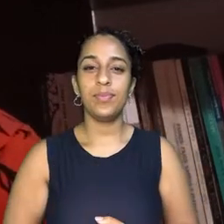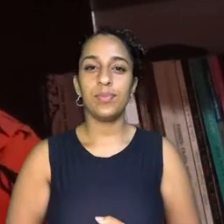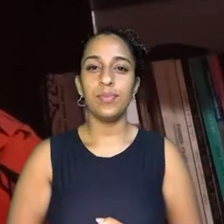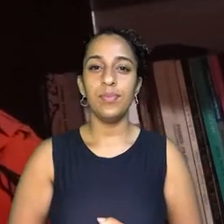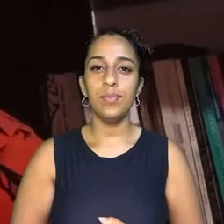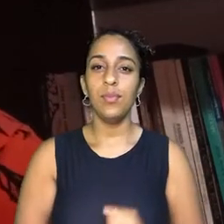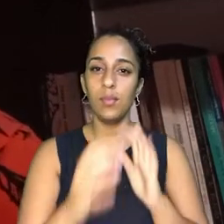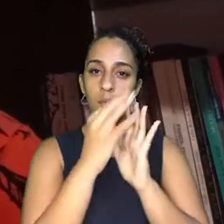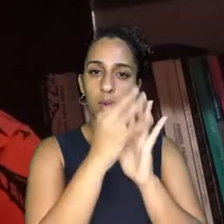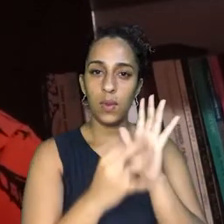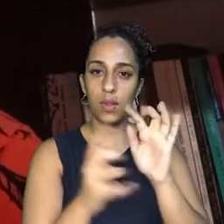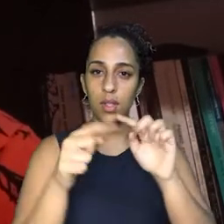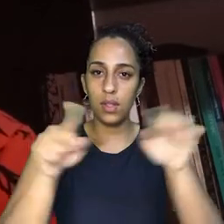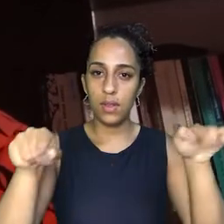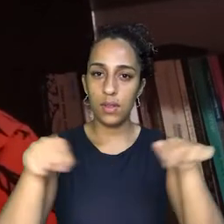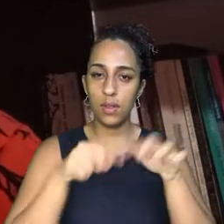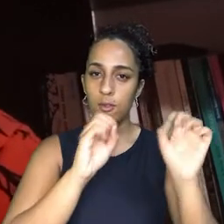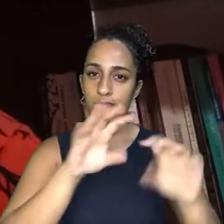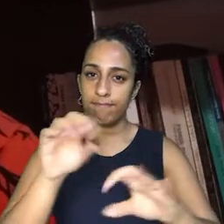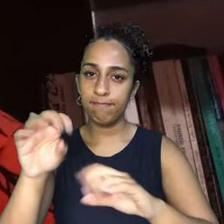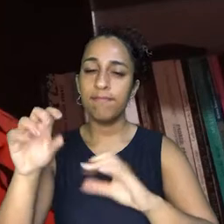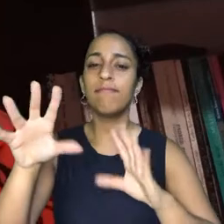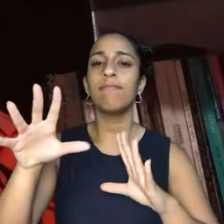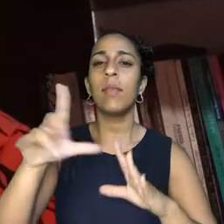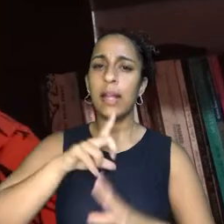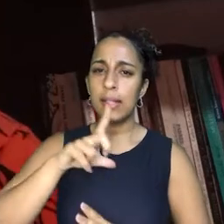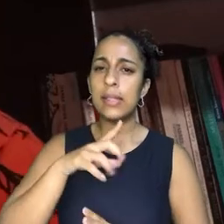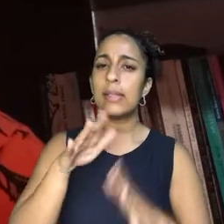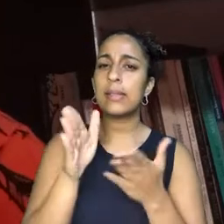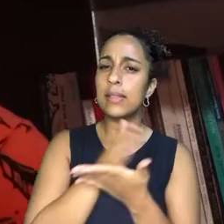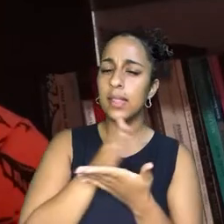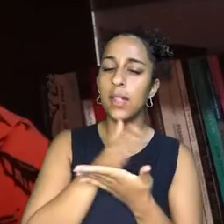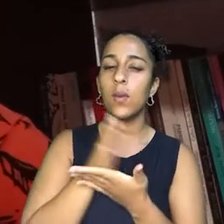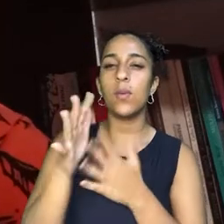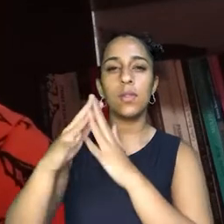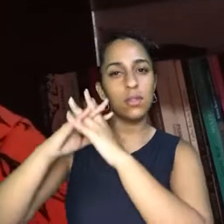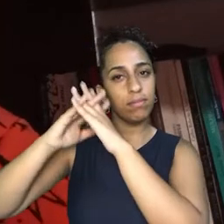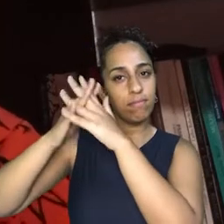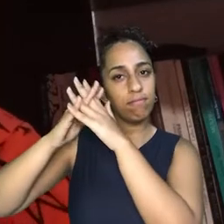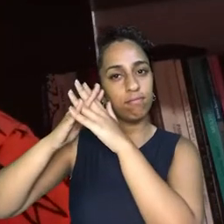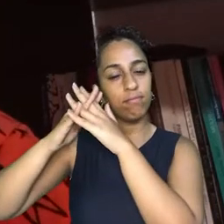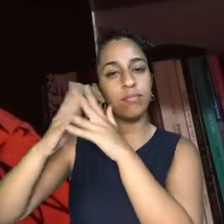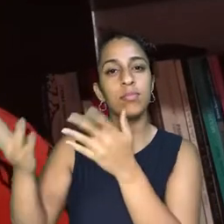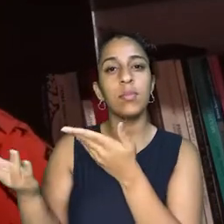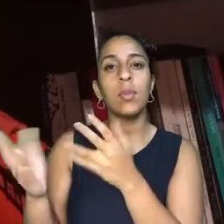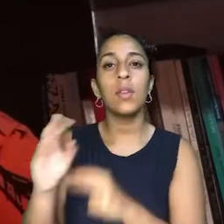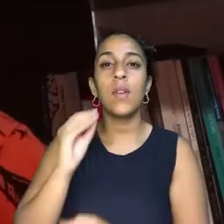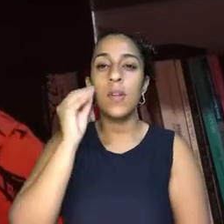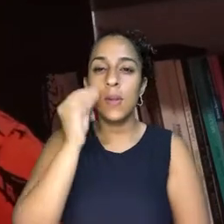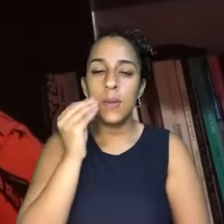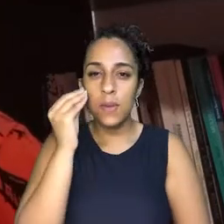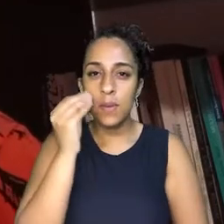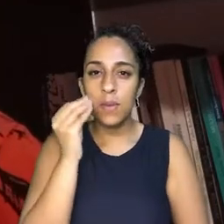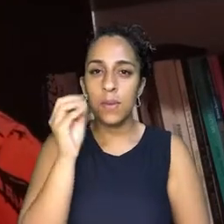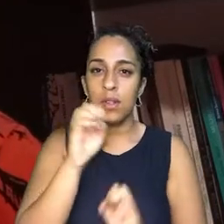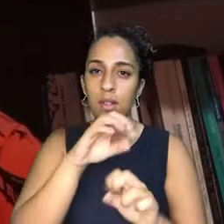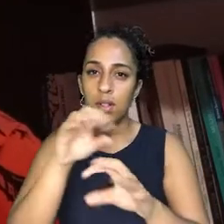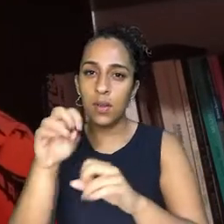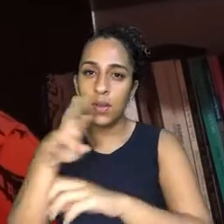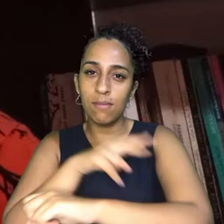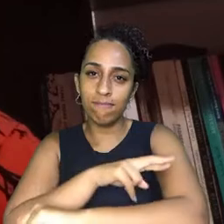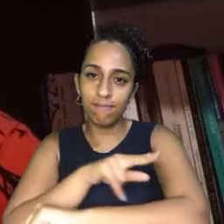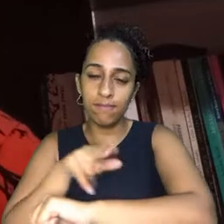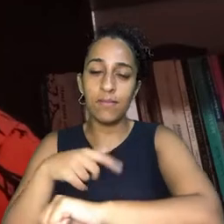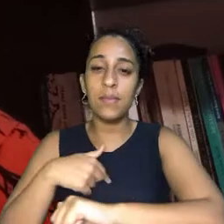em sala de aula nos possibilita algumas reflexões a partir da experiência com a educação étnico-racial